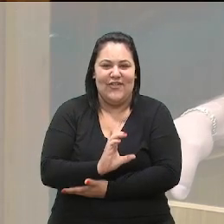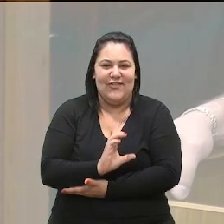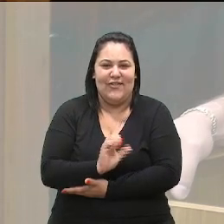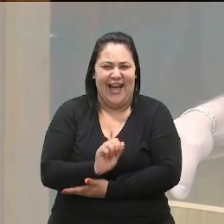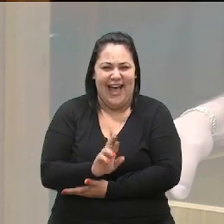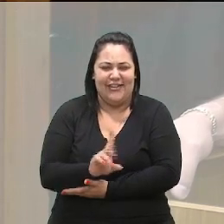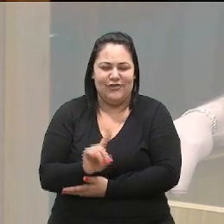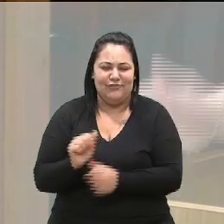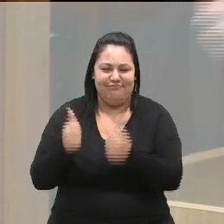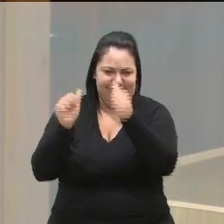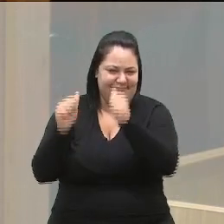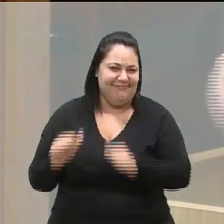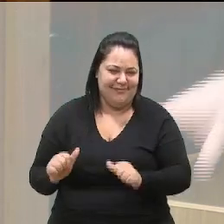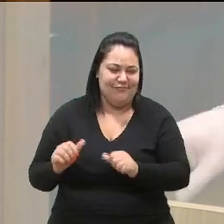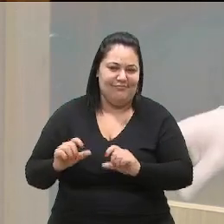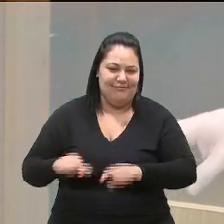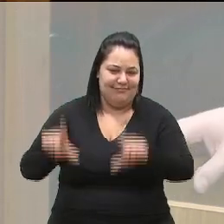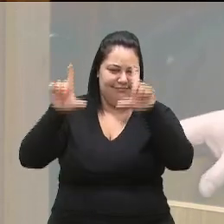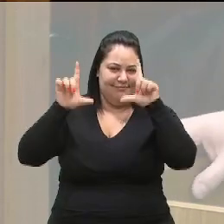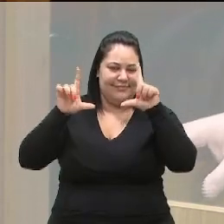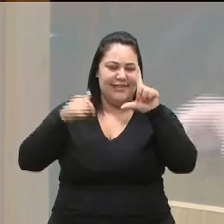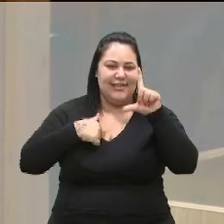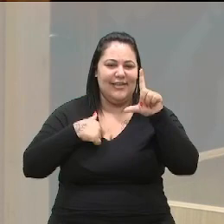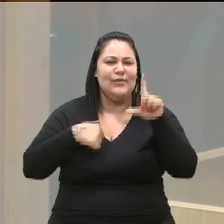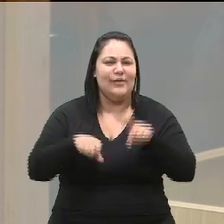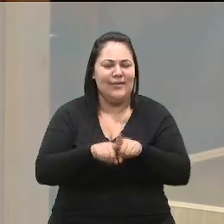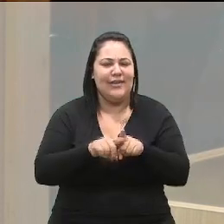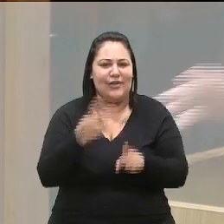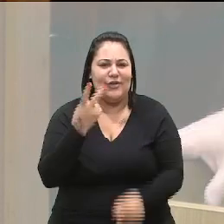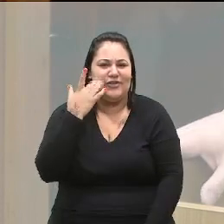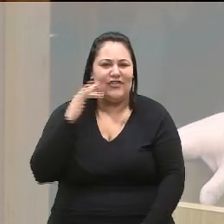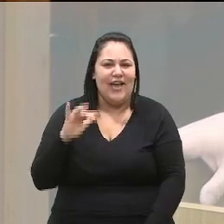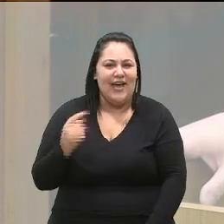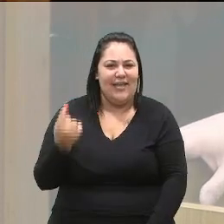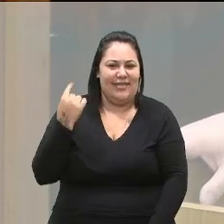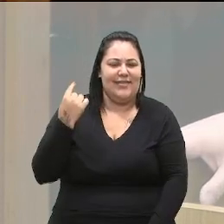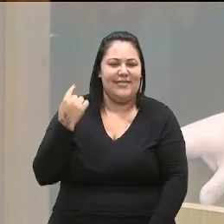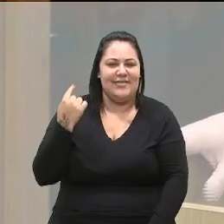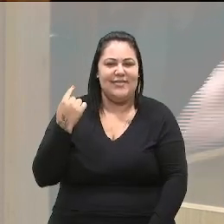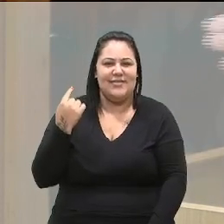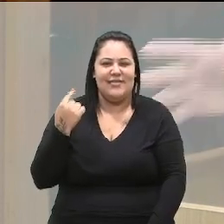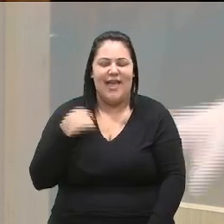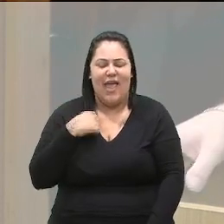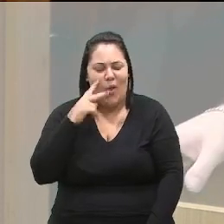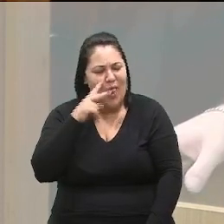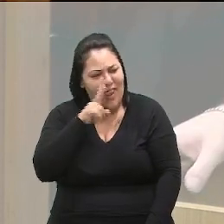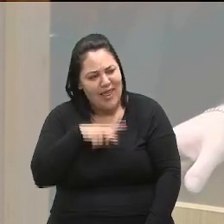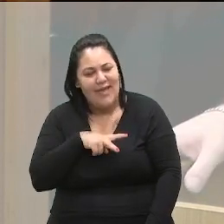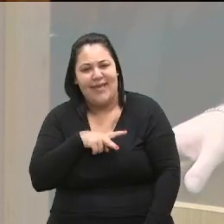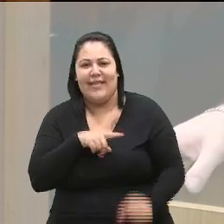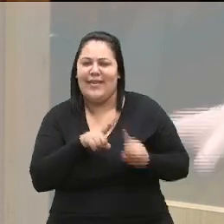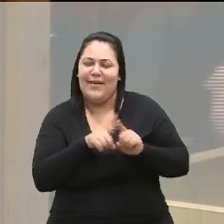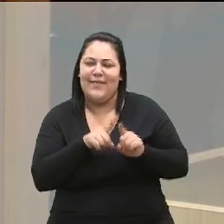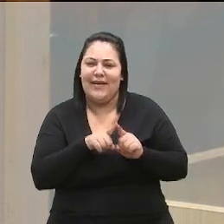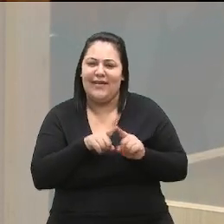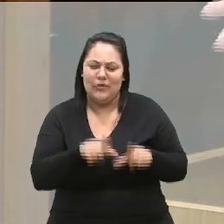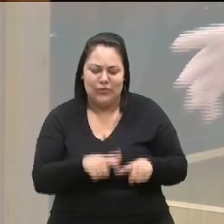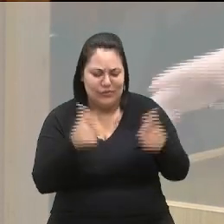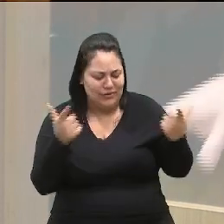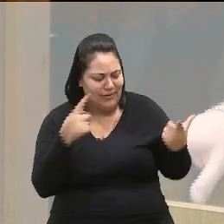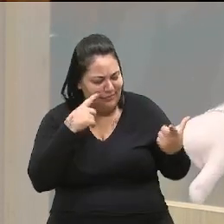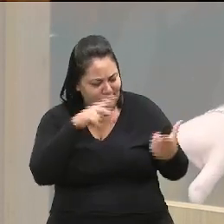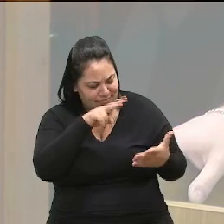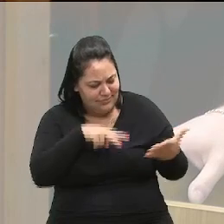né e eu também dois dias atrás um dois três dias atrás eu li as notícias né dos jornais amplamente